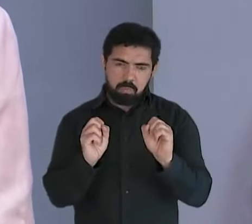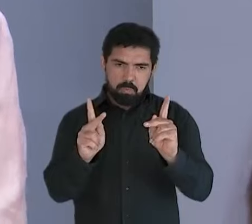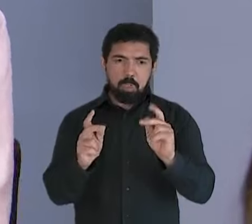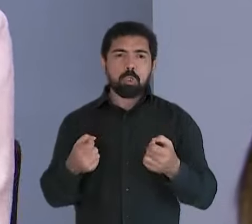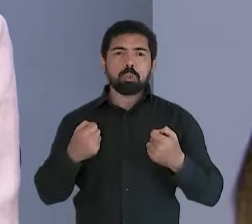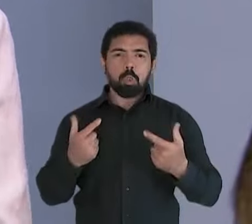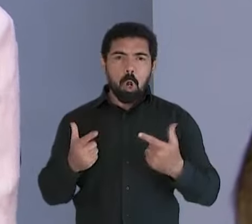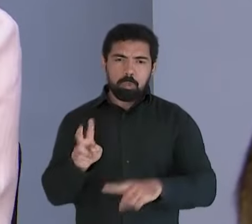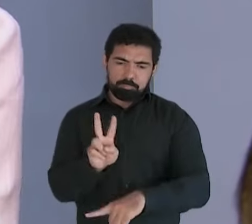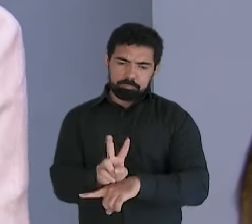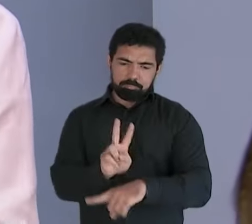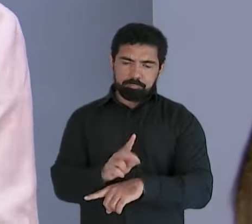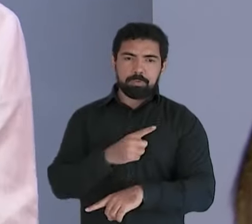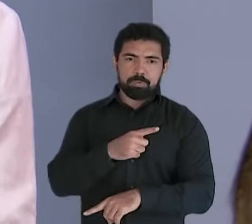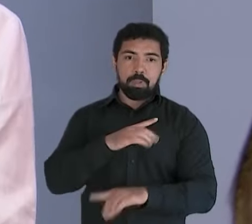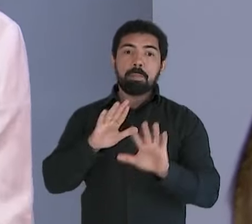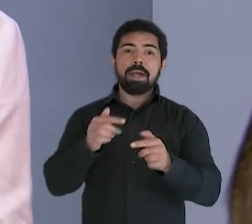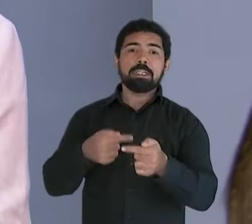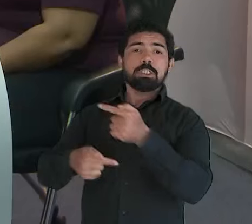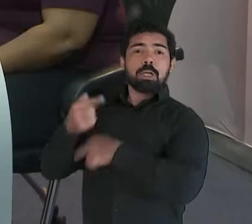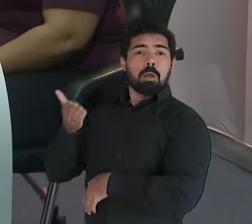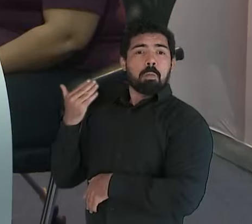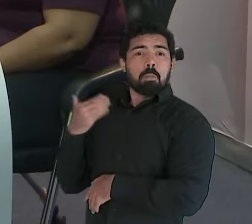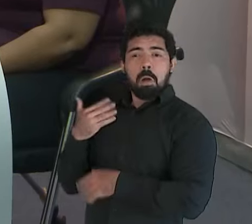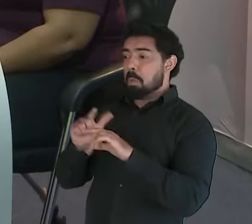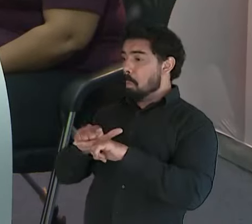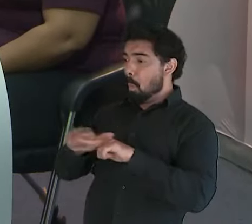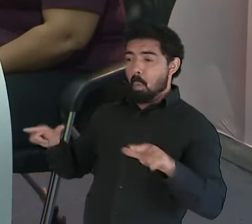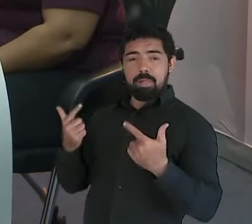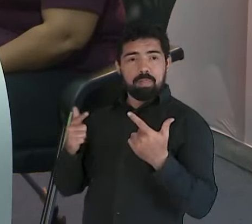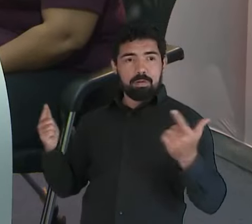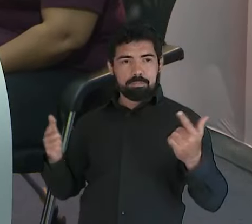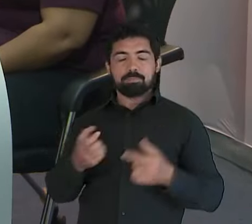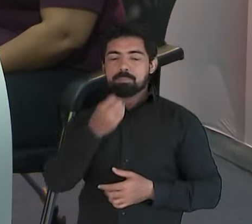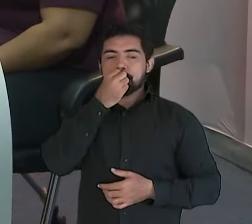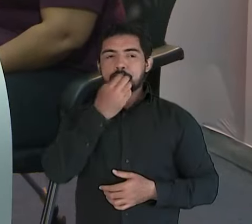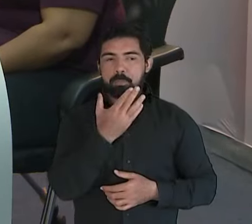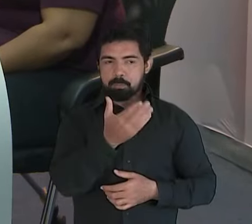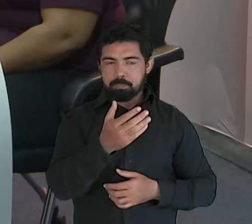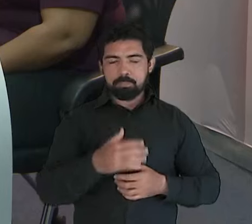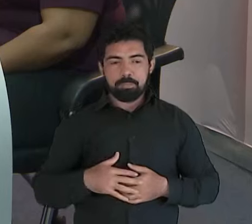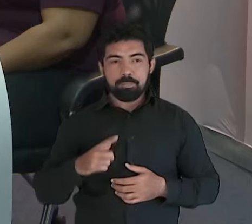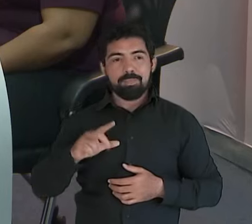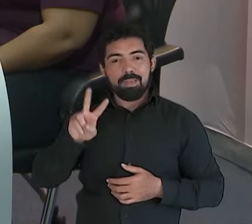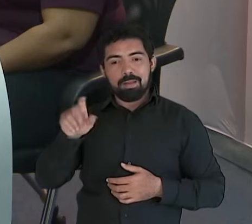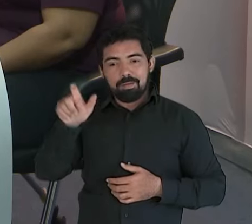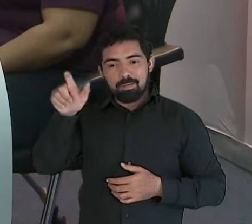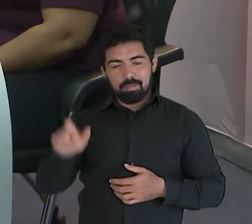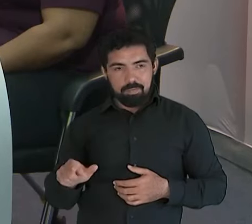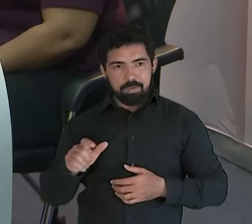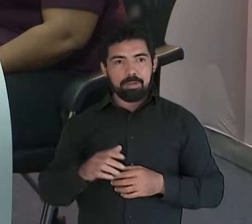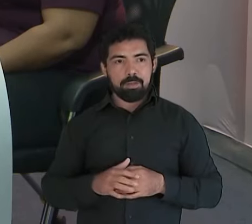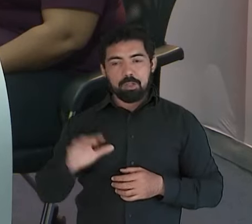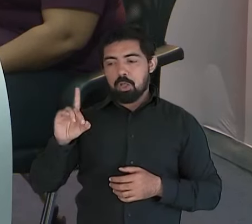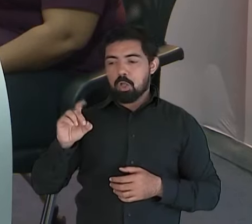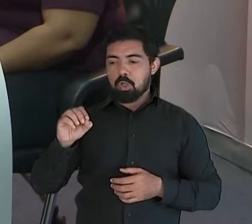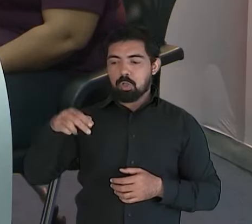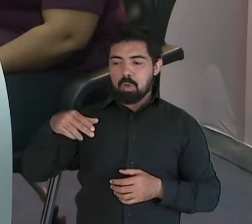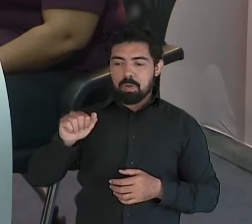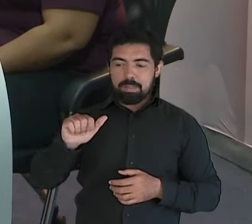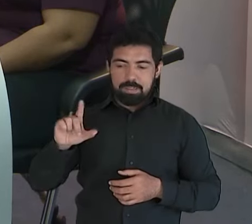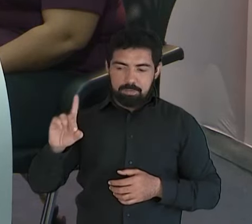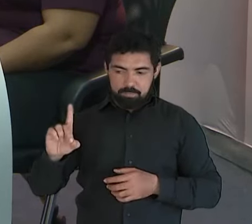já pegou alguma mudança, sim, né? Tem um caso interessante que é muito bem documentado, que é o caso do Donald Triplett. O Donald Triplett, ele foi